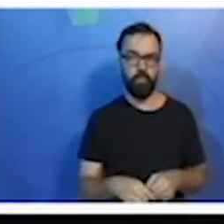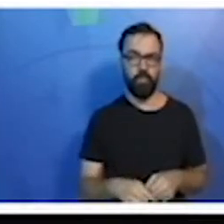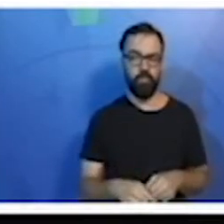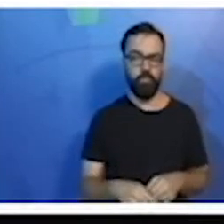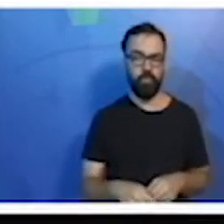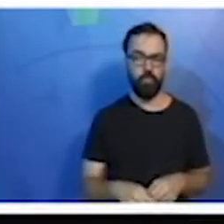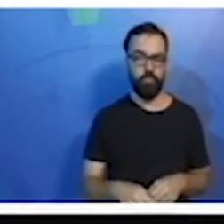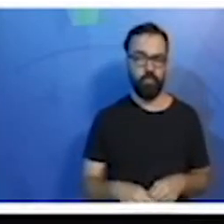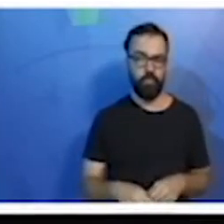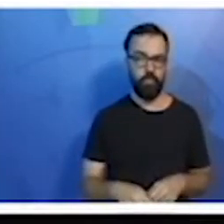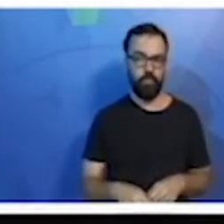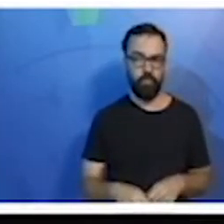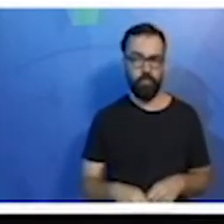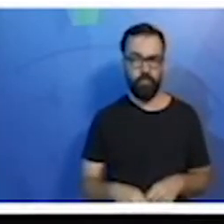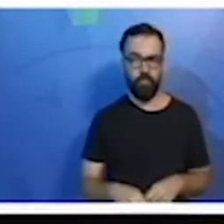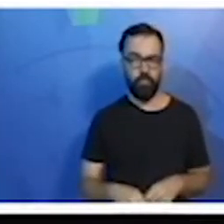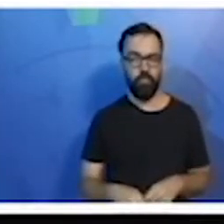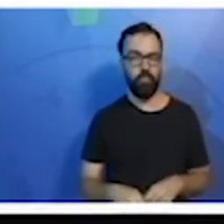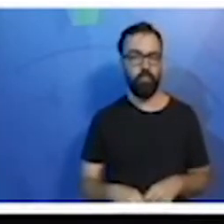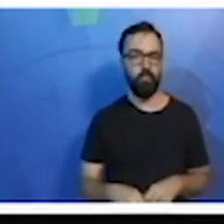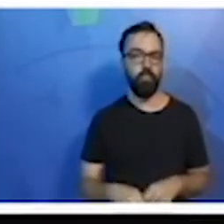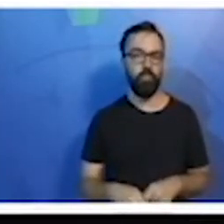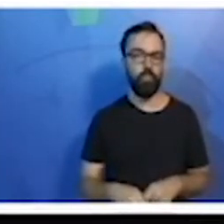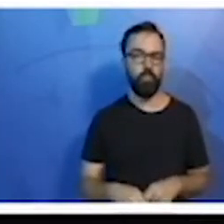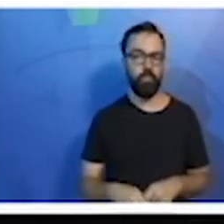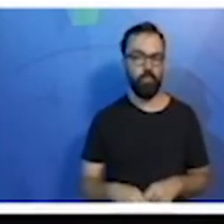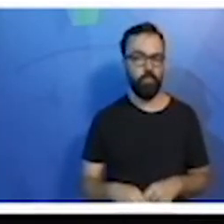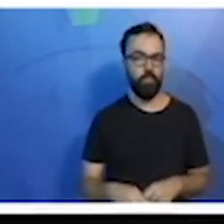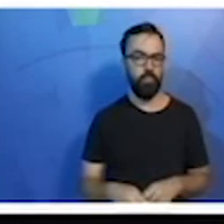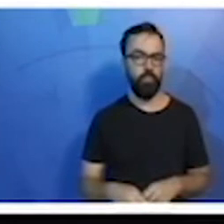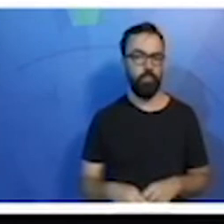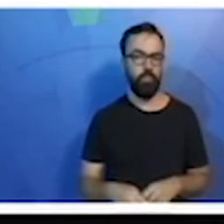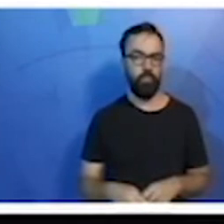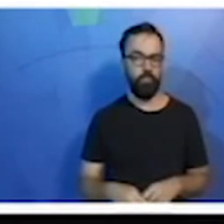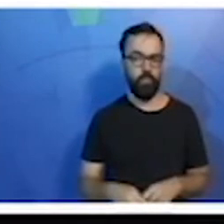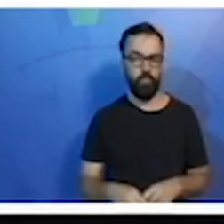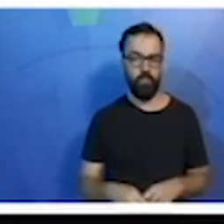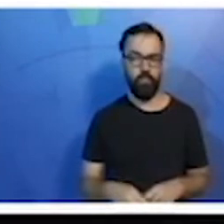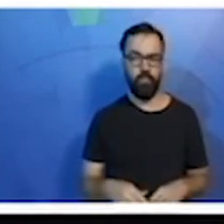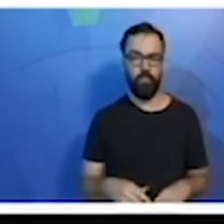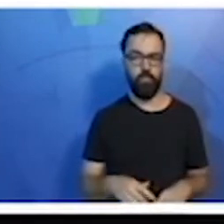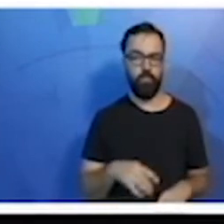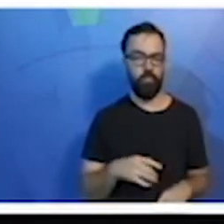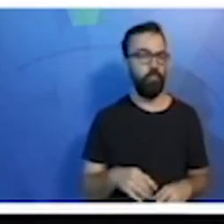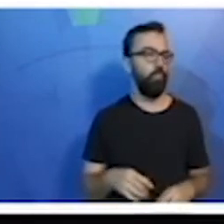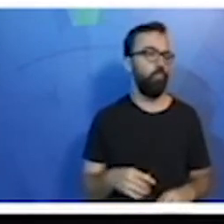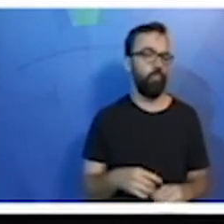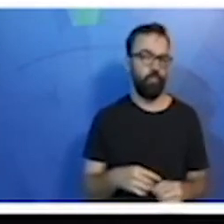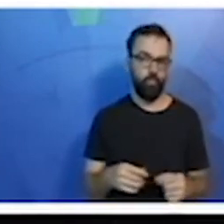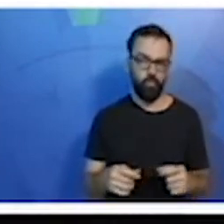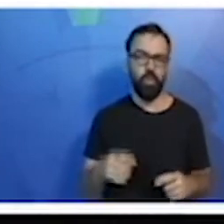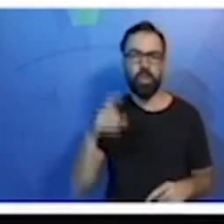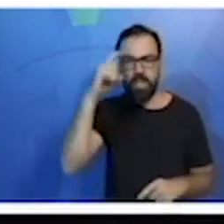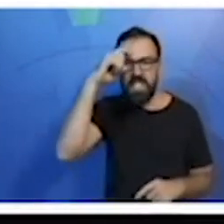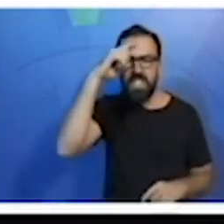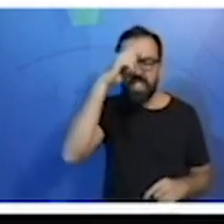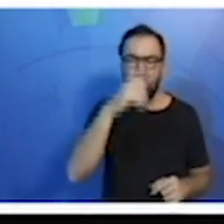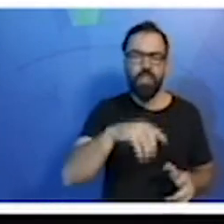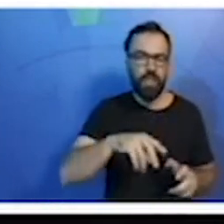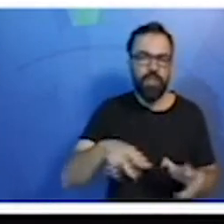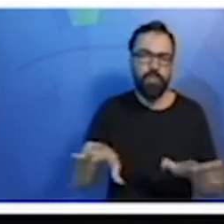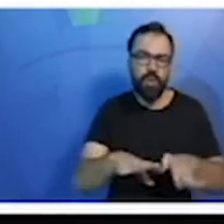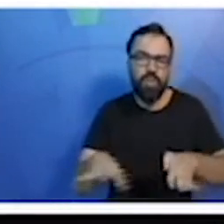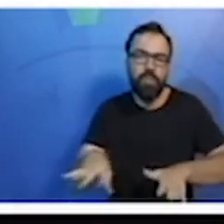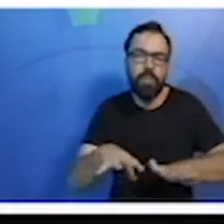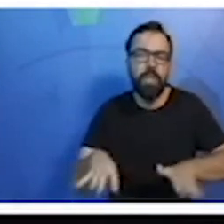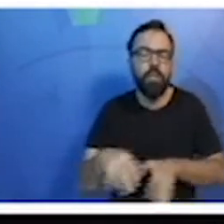atleta ele é considerado uma modalidade de Aventura porque a adrenalina a grande dificuldade em fazer